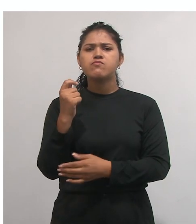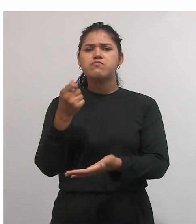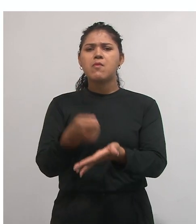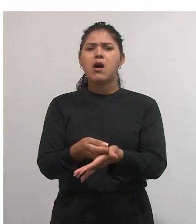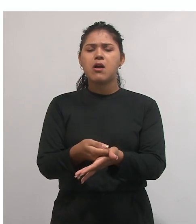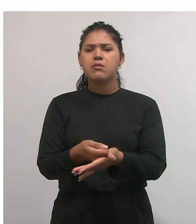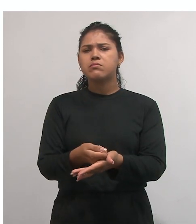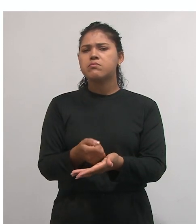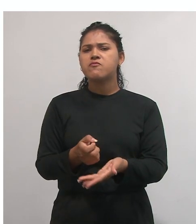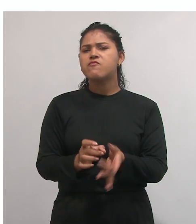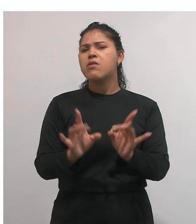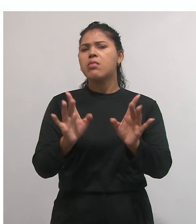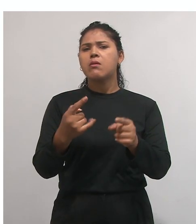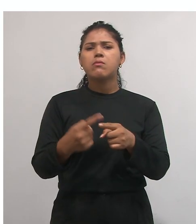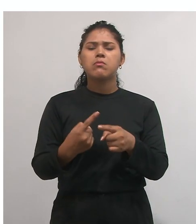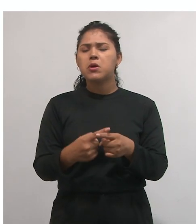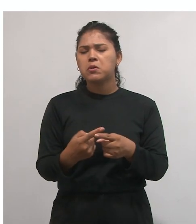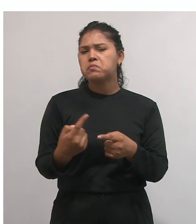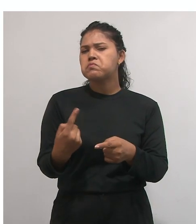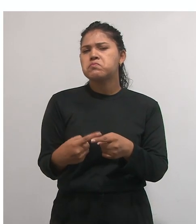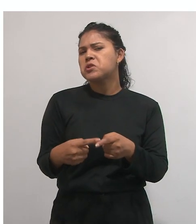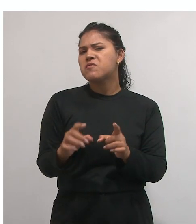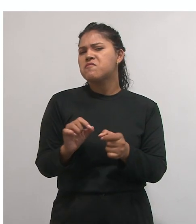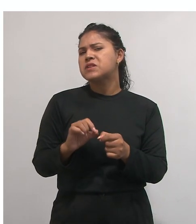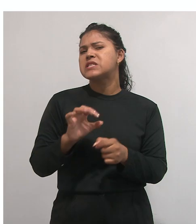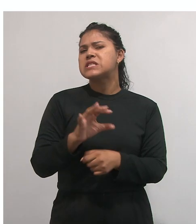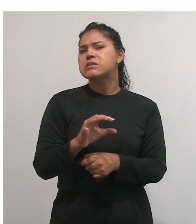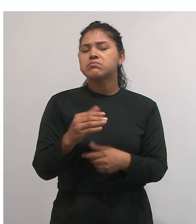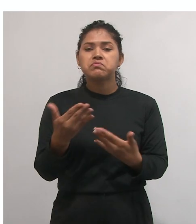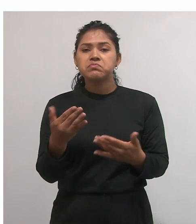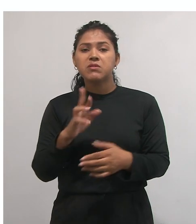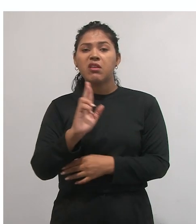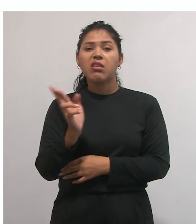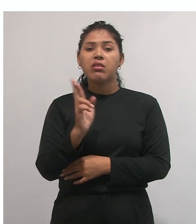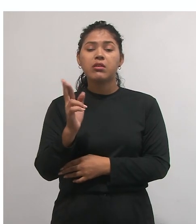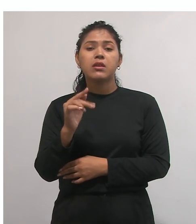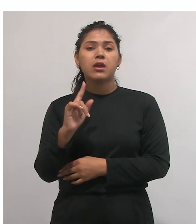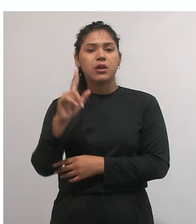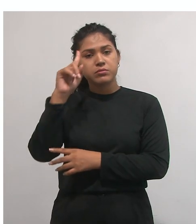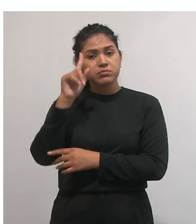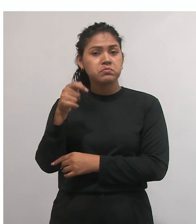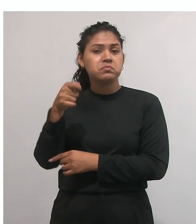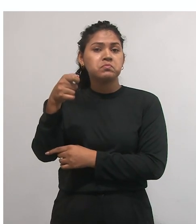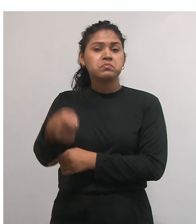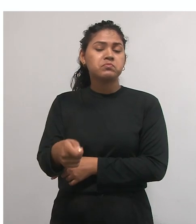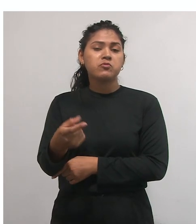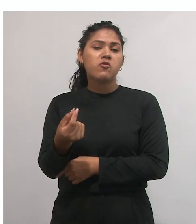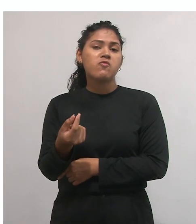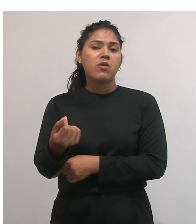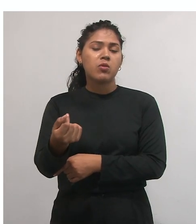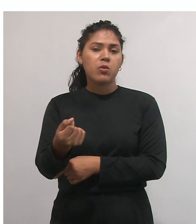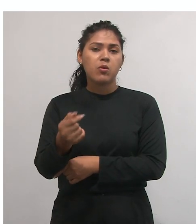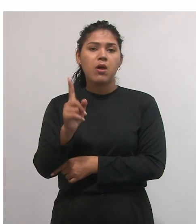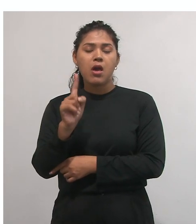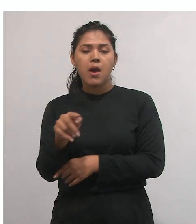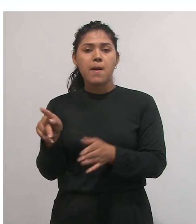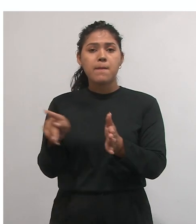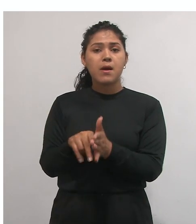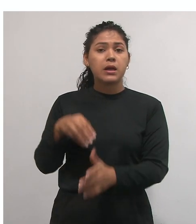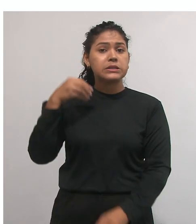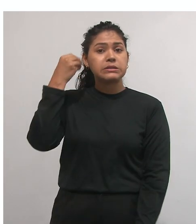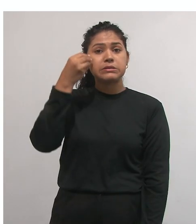custos incorridos? Então, por que a gente faz isso, né? Se quem define o preço é o mercado, o cliente, são